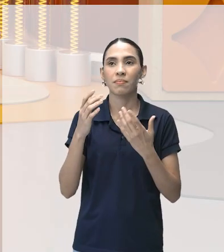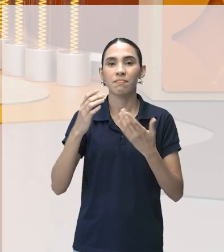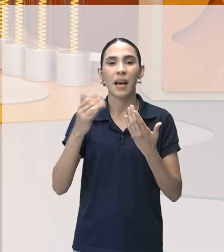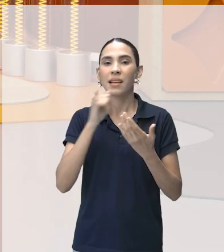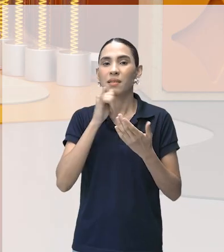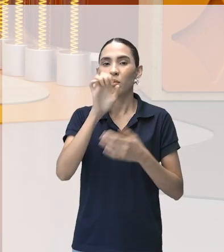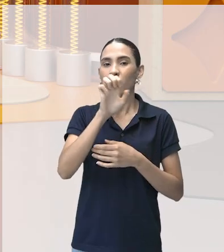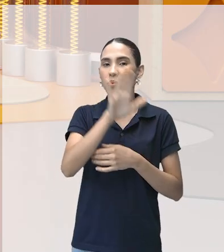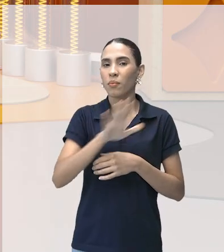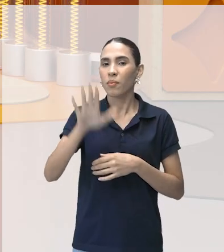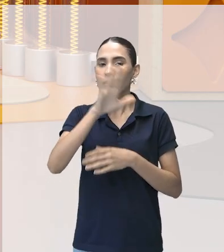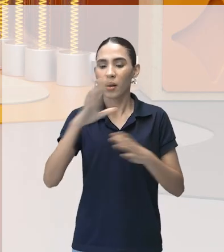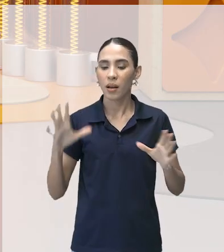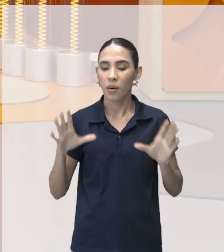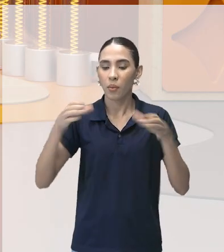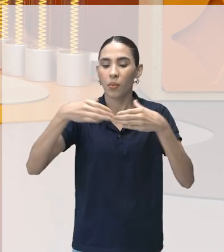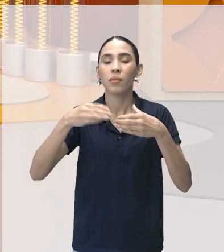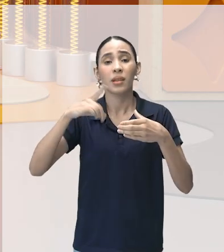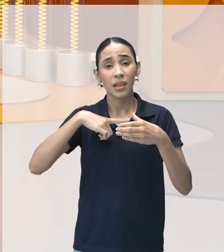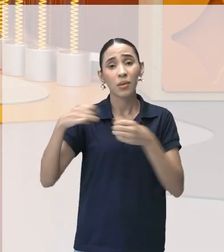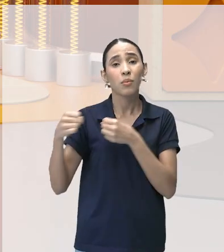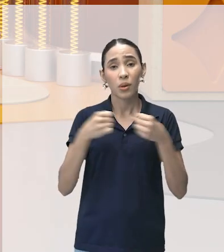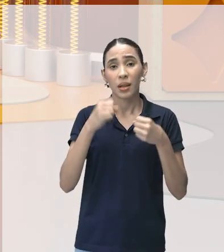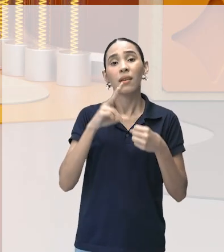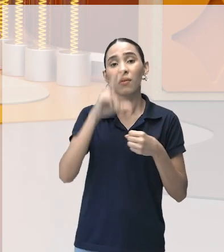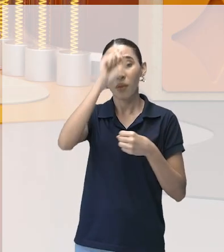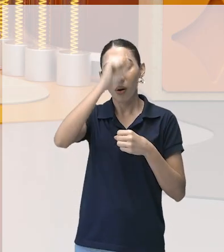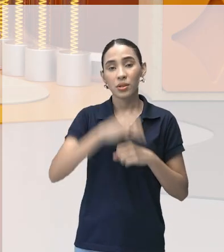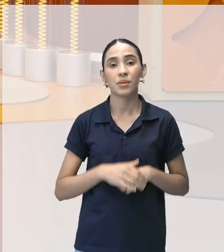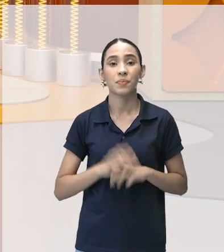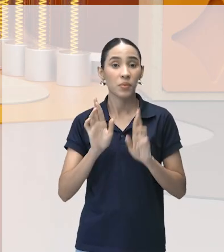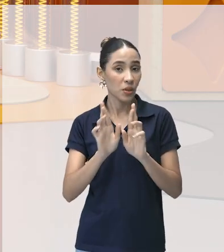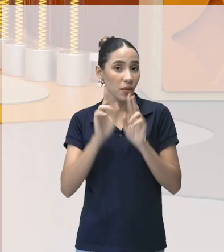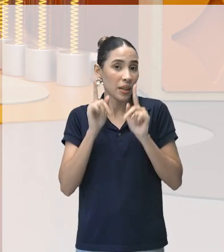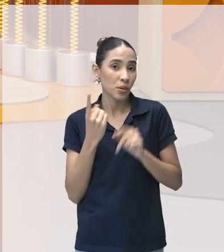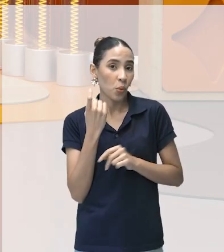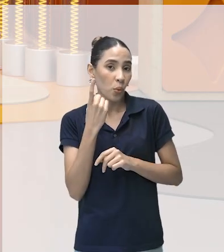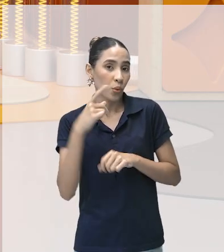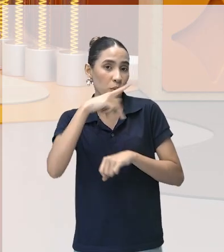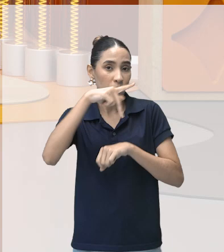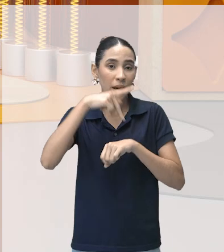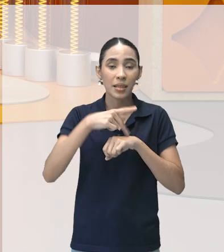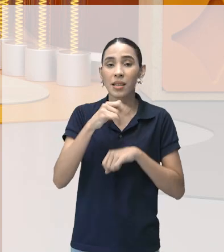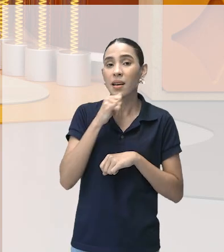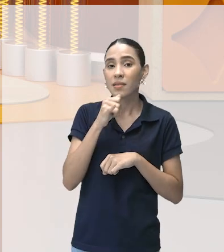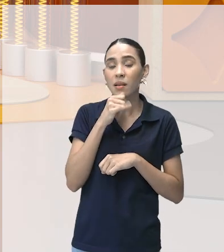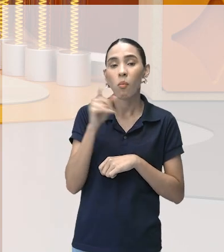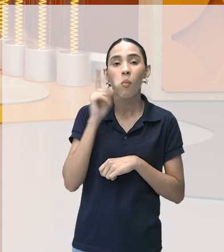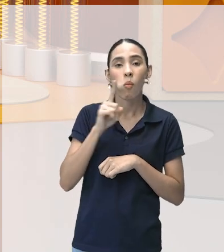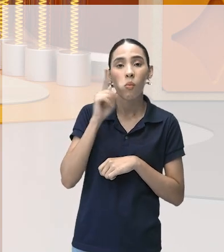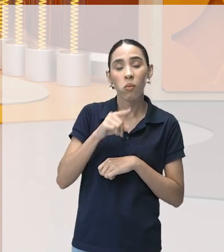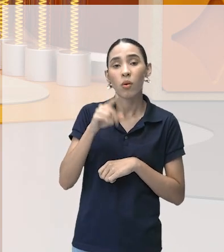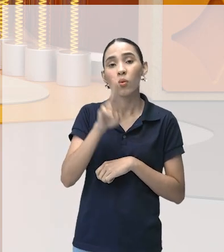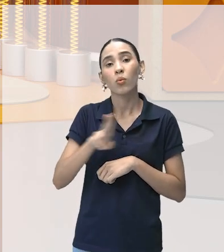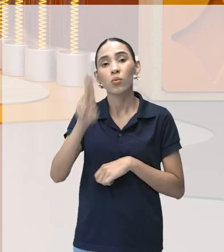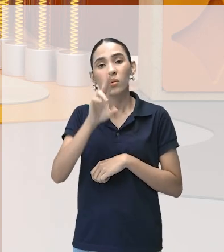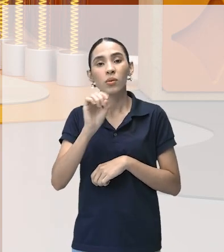juntando, tendo uma única moeda, realmente tem um grande poder, tá? Diferente de um único país, por exemplo, os Estados Unidos,